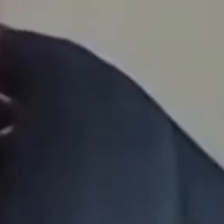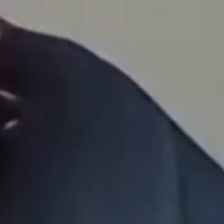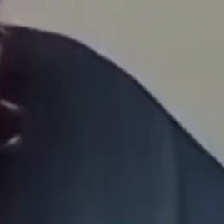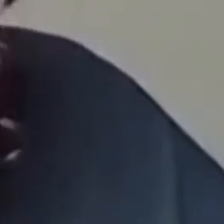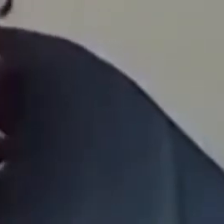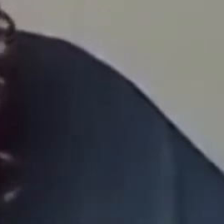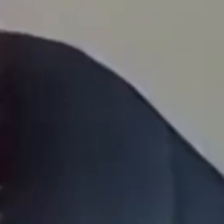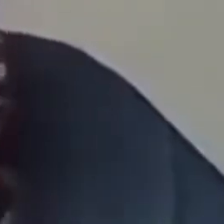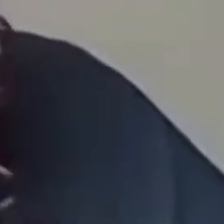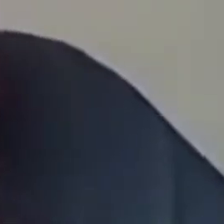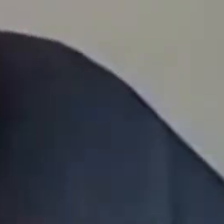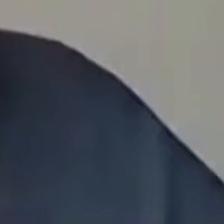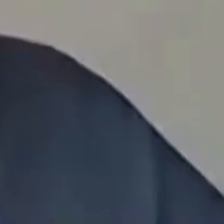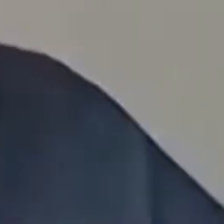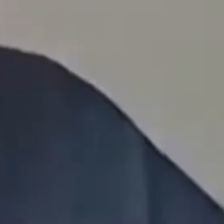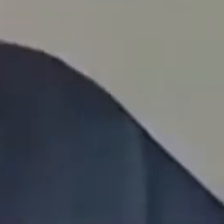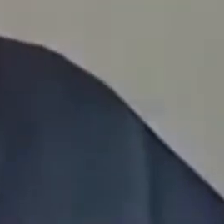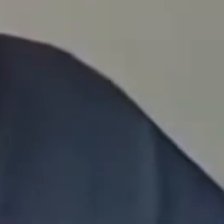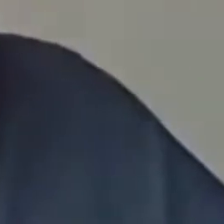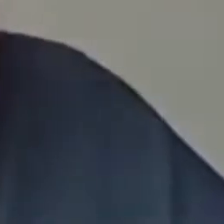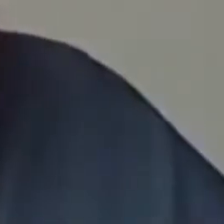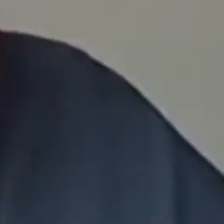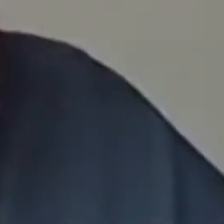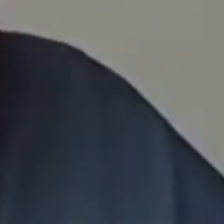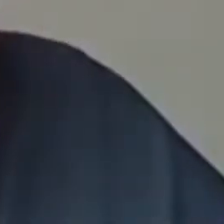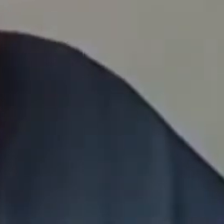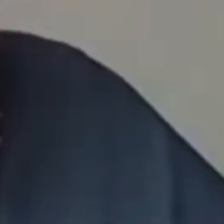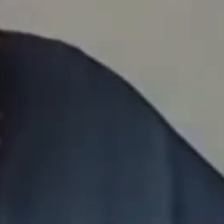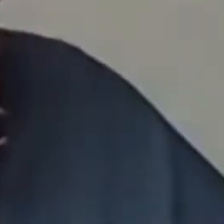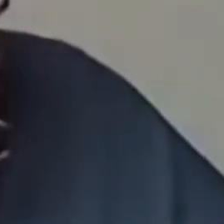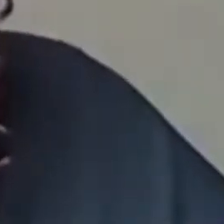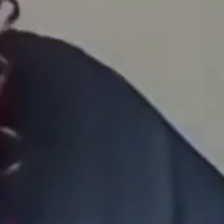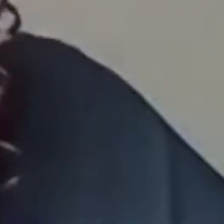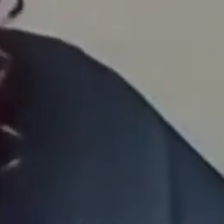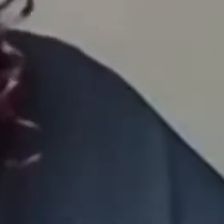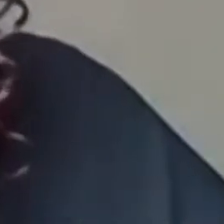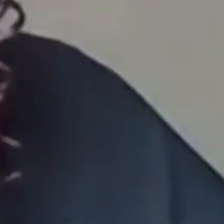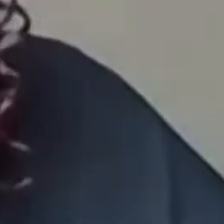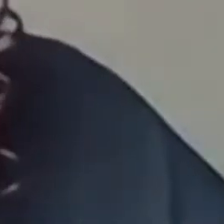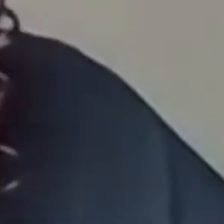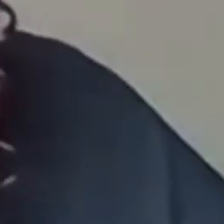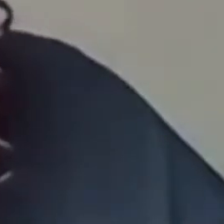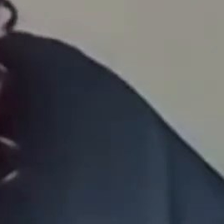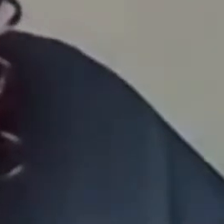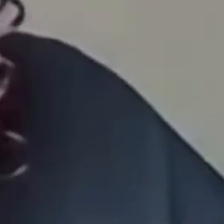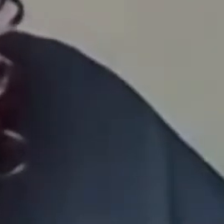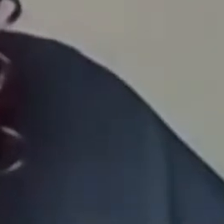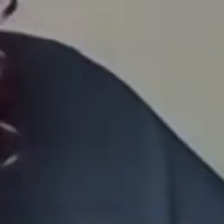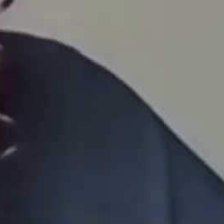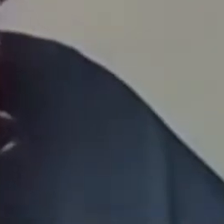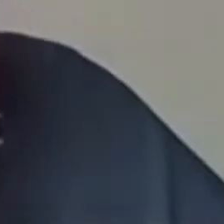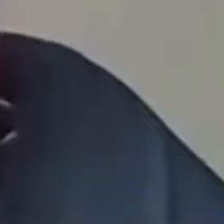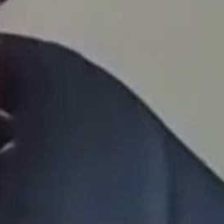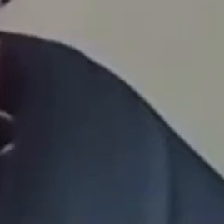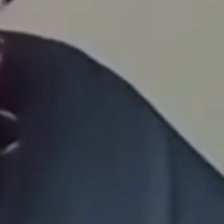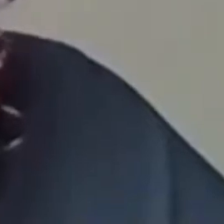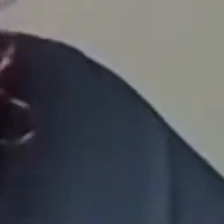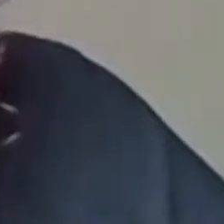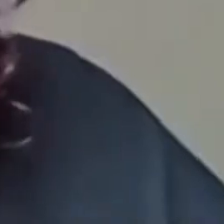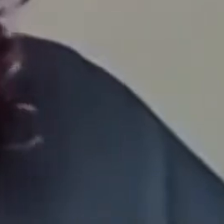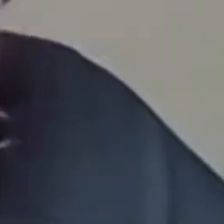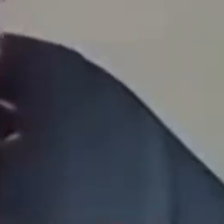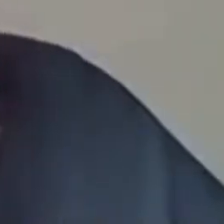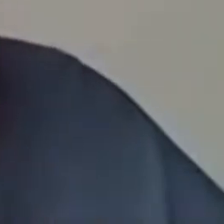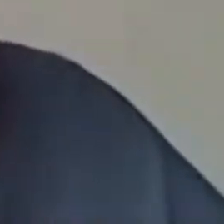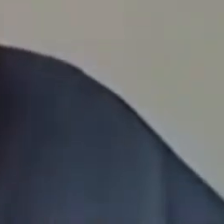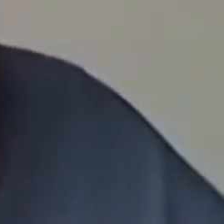cepas do coronavírus. Para esse debate público, que está sendo feito de forma remota, né? Todos nós